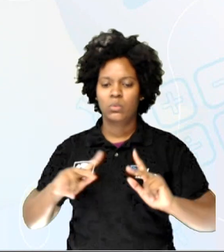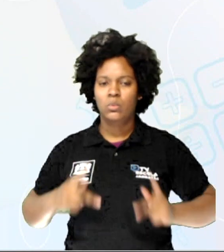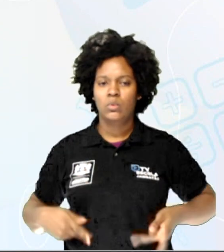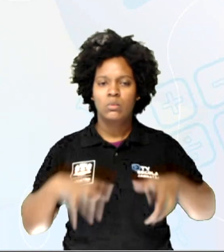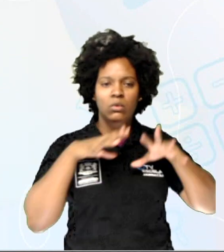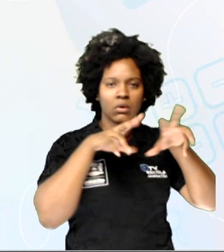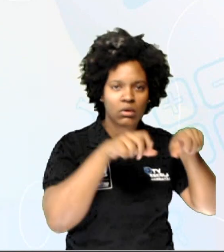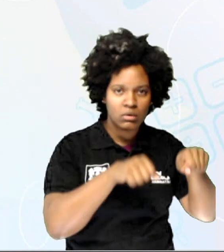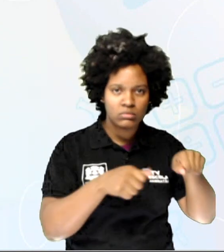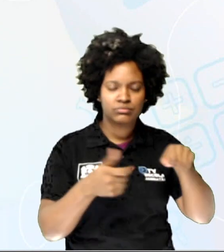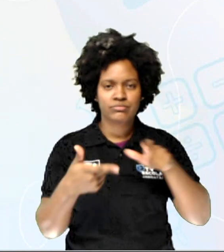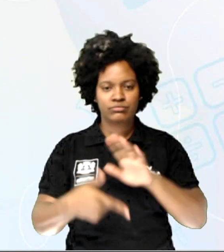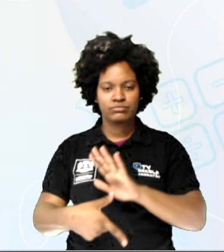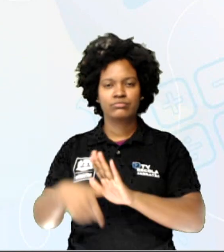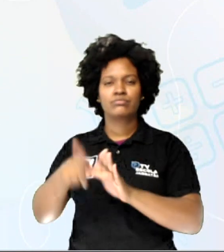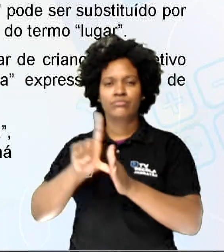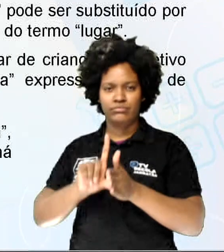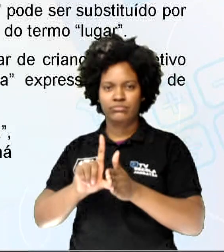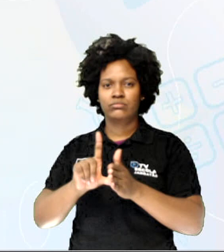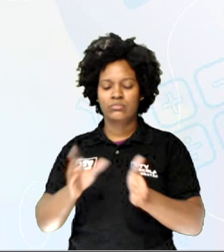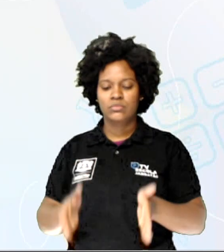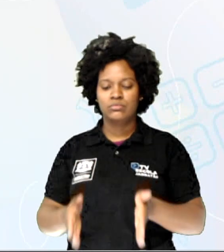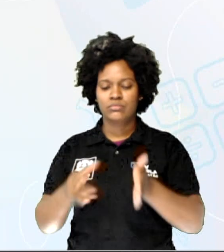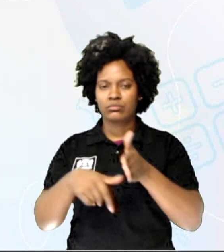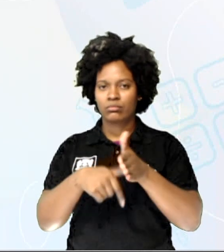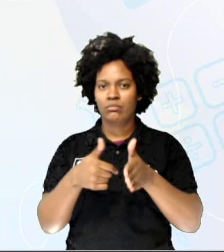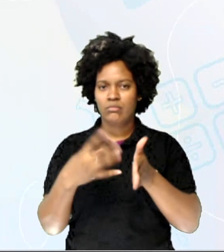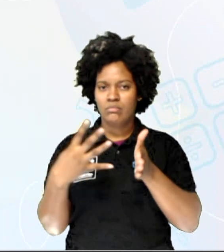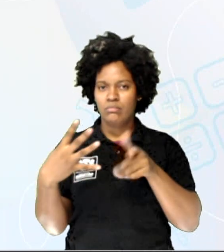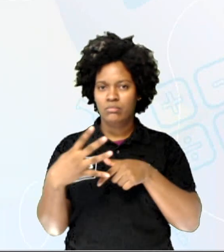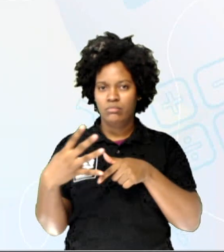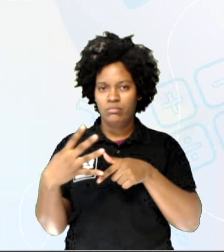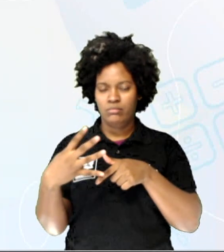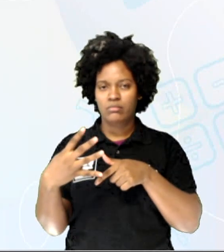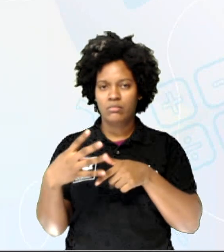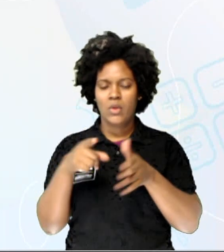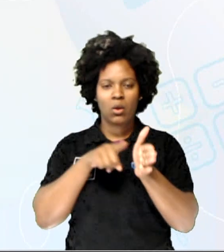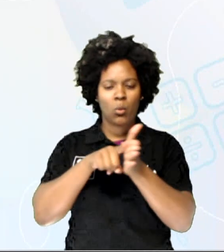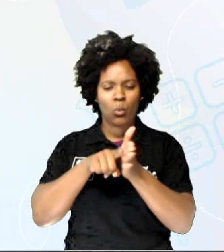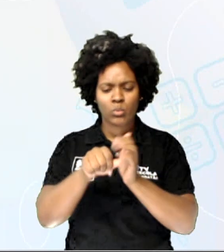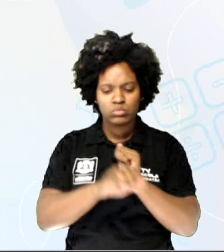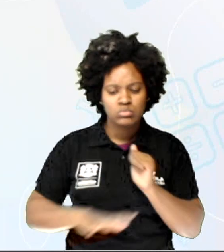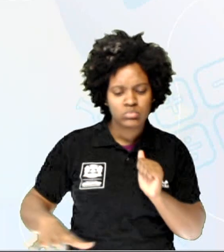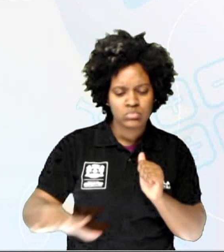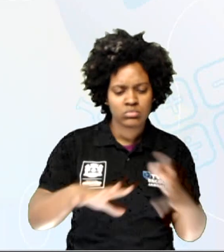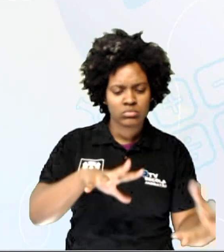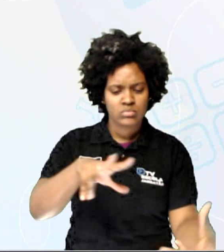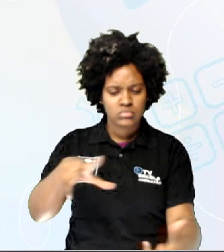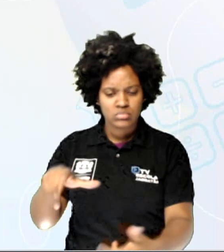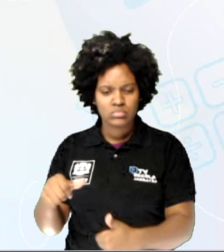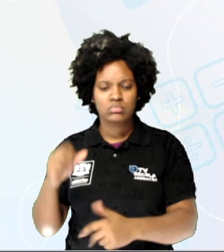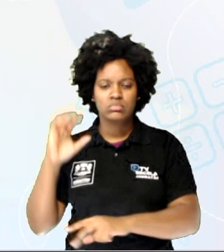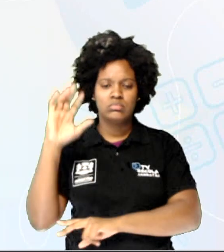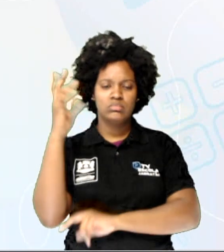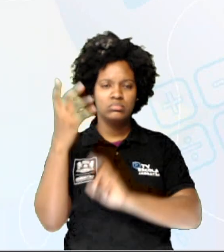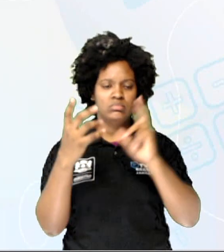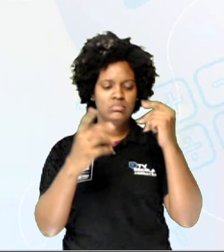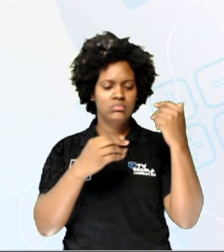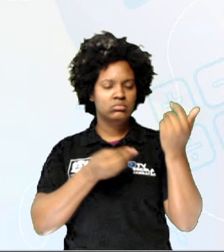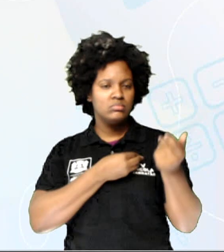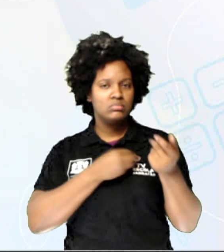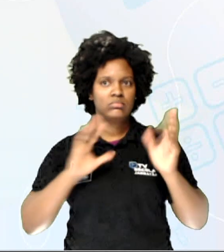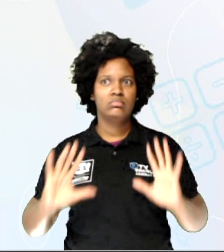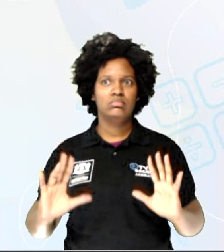para a primeira estrofe do texto 4. Procura-se algum lugar no planeta onde a vida seja sempre